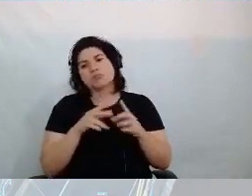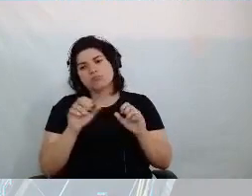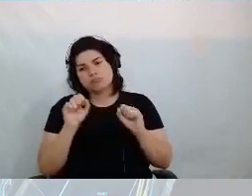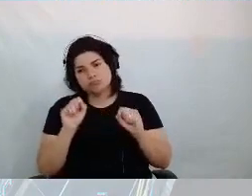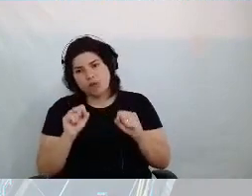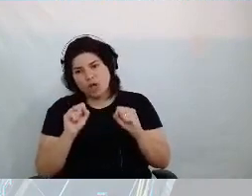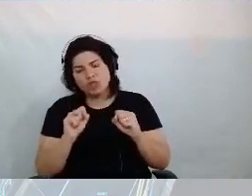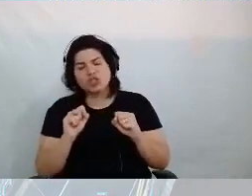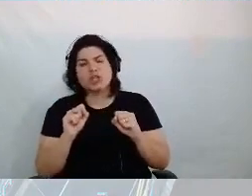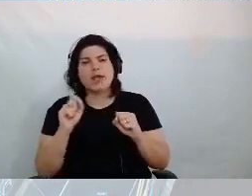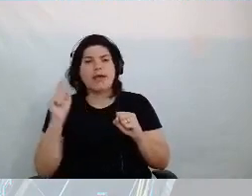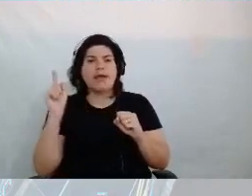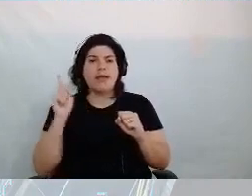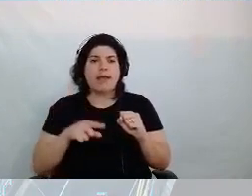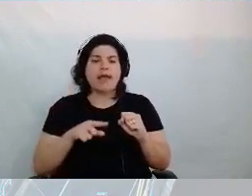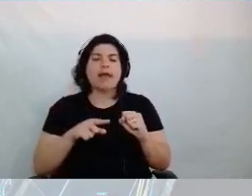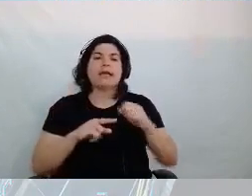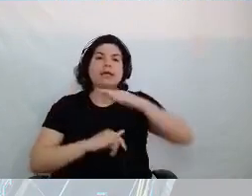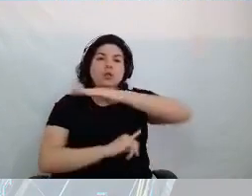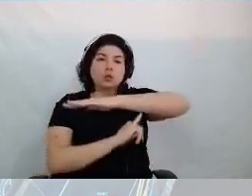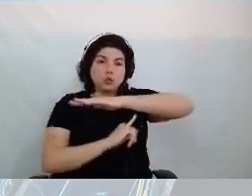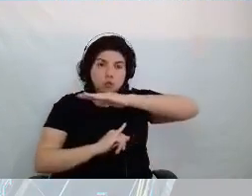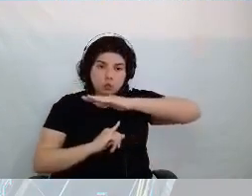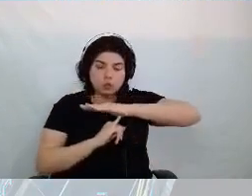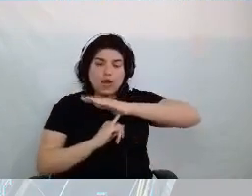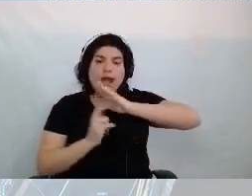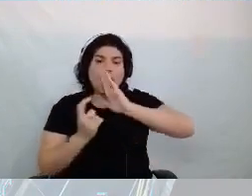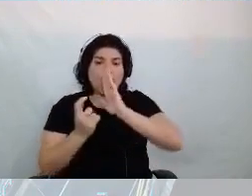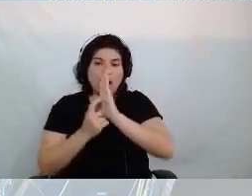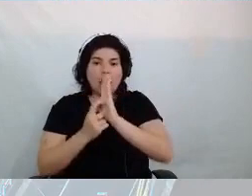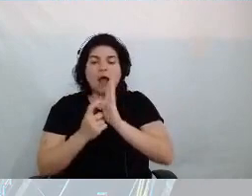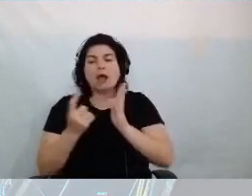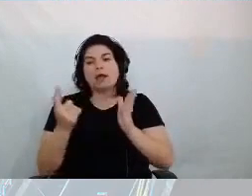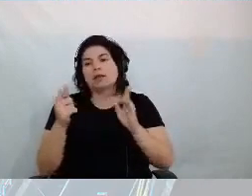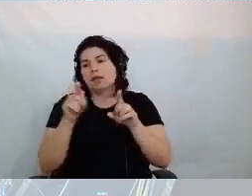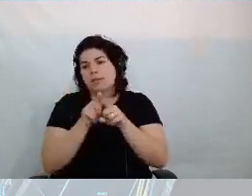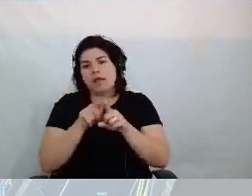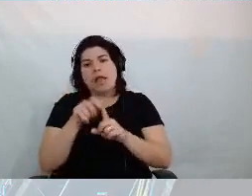de infraestrutura, de hardware quanto aplicação. Vou dar um exemplo